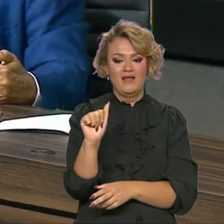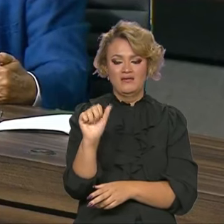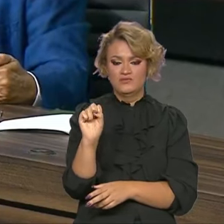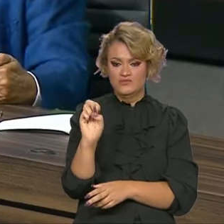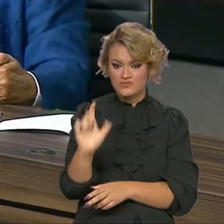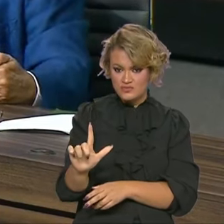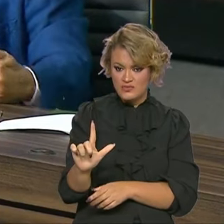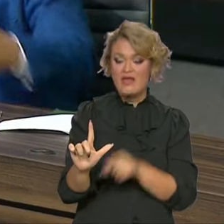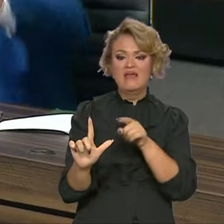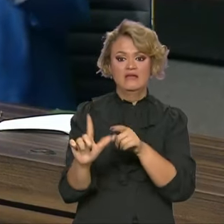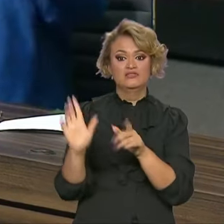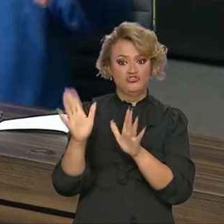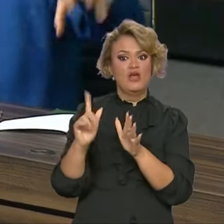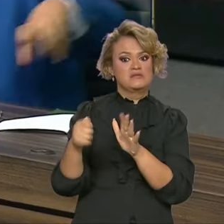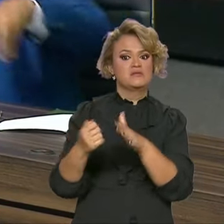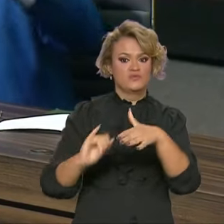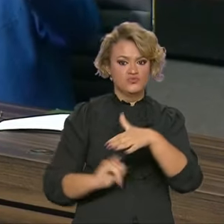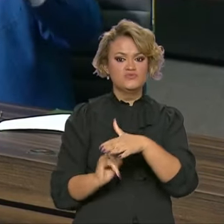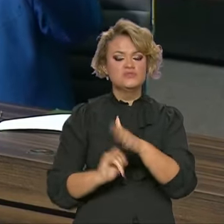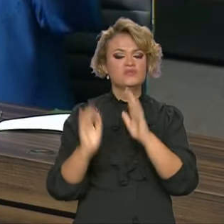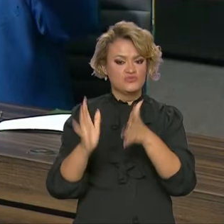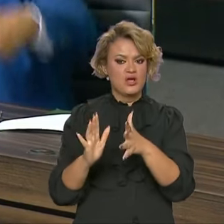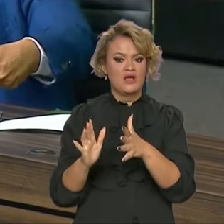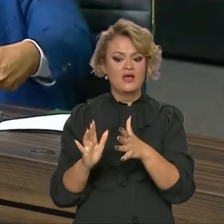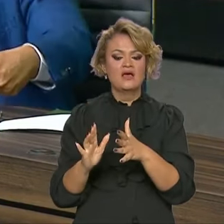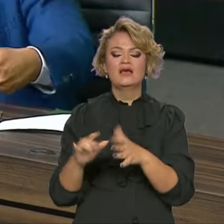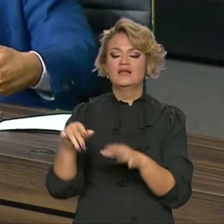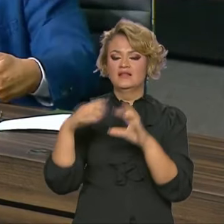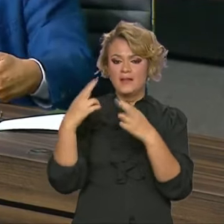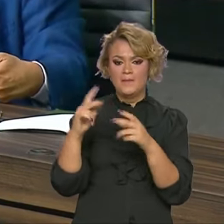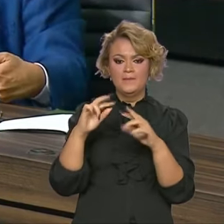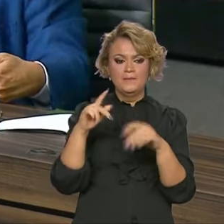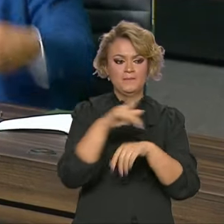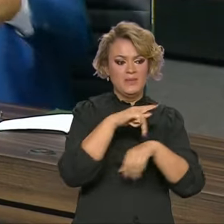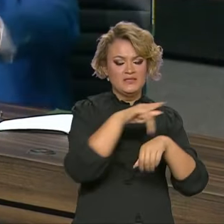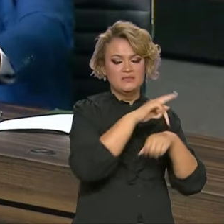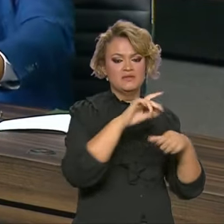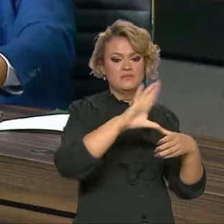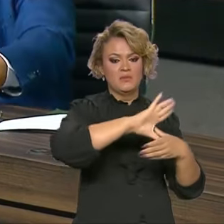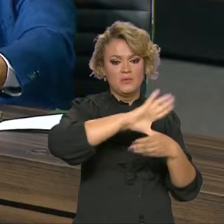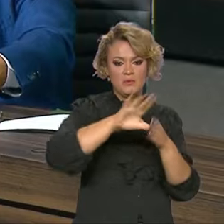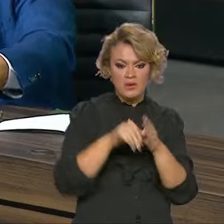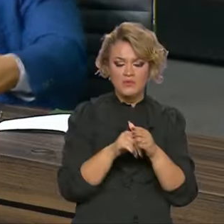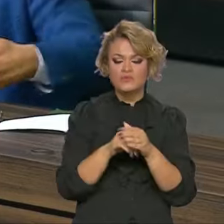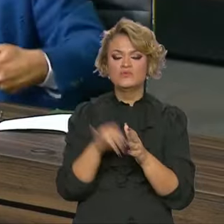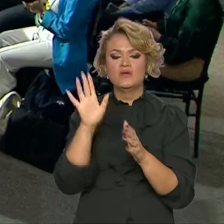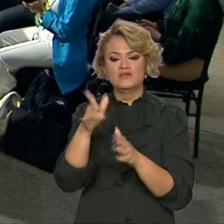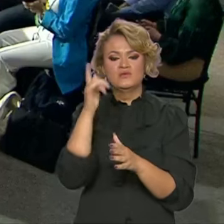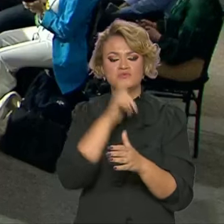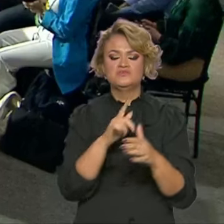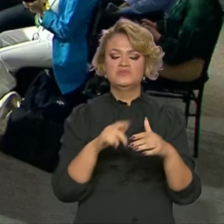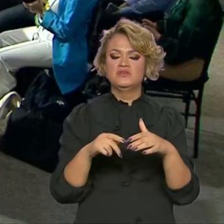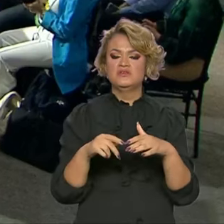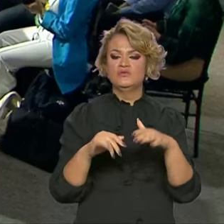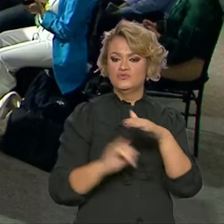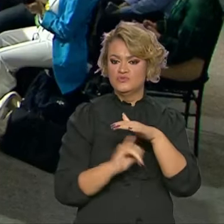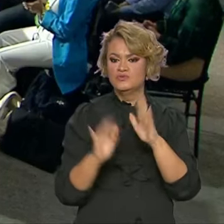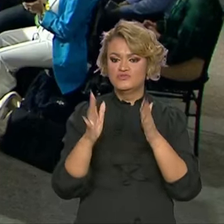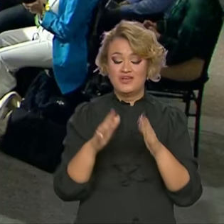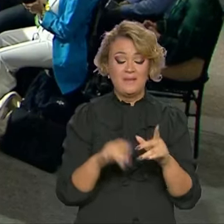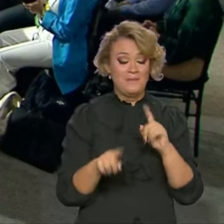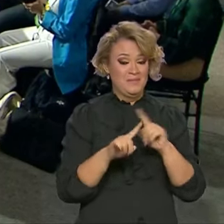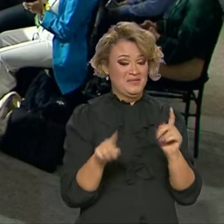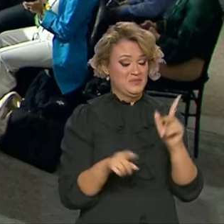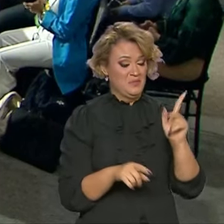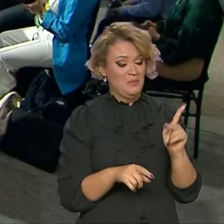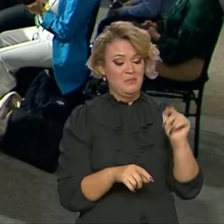Parlasul, que congrega os países do Mercosul, é institucionalizado, o Parlamás não é. E